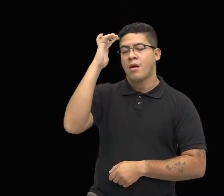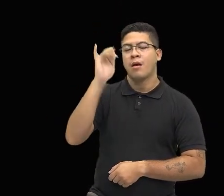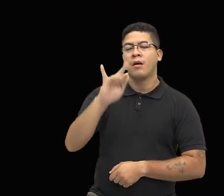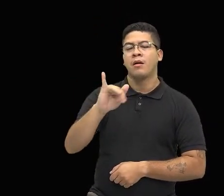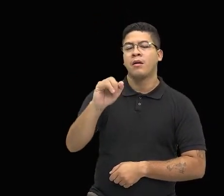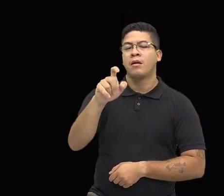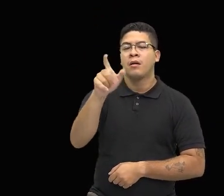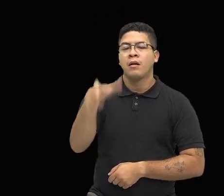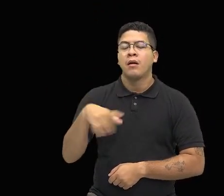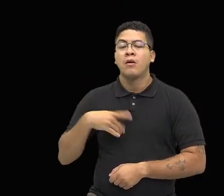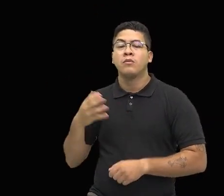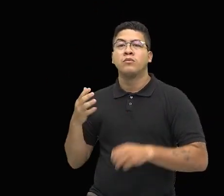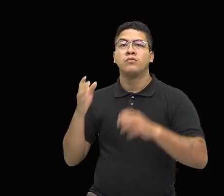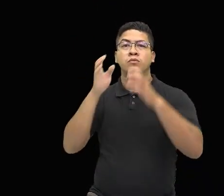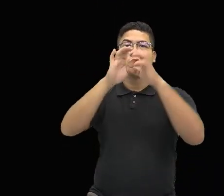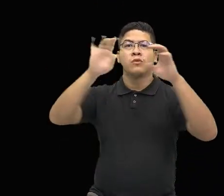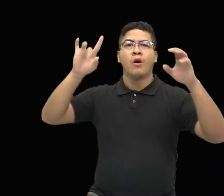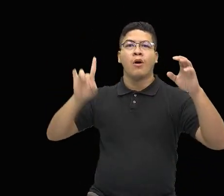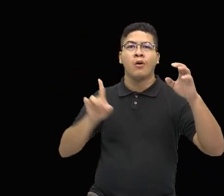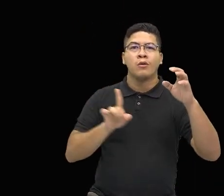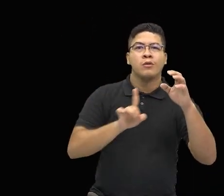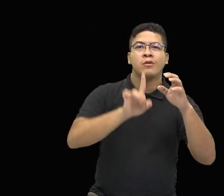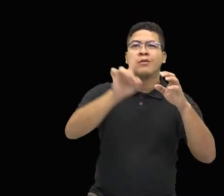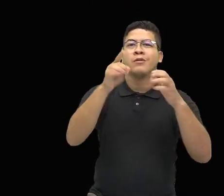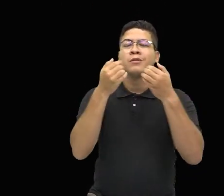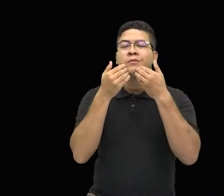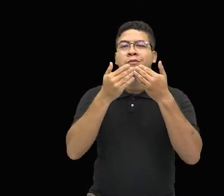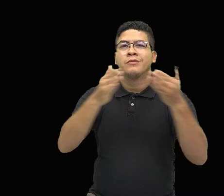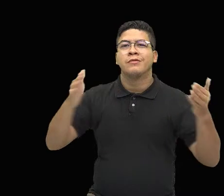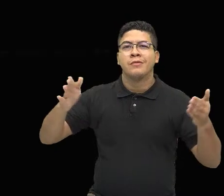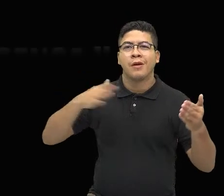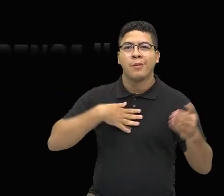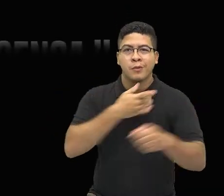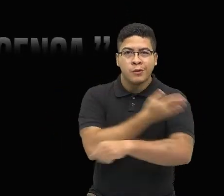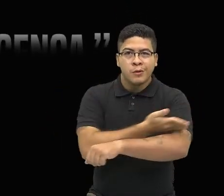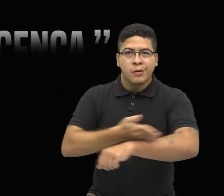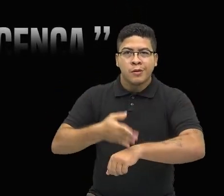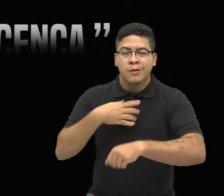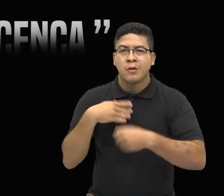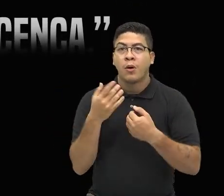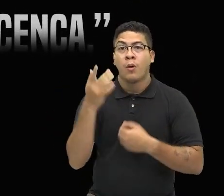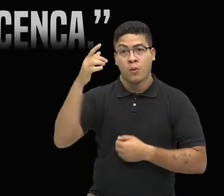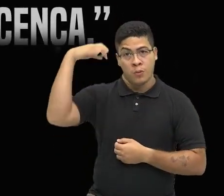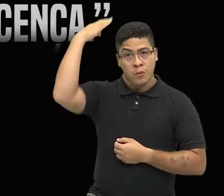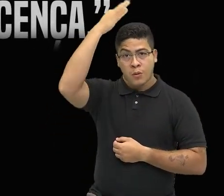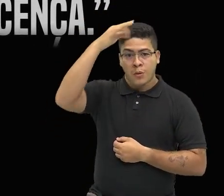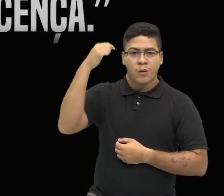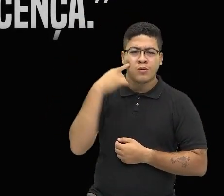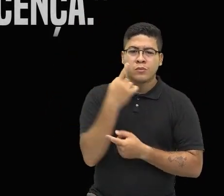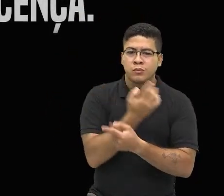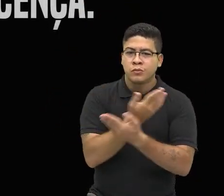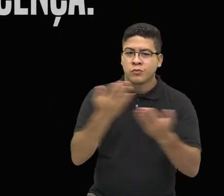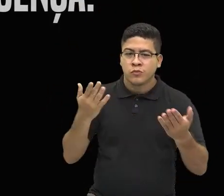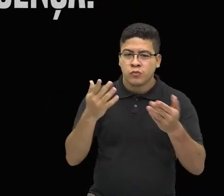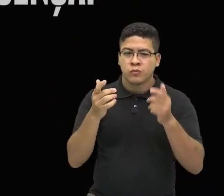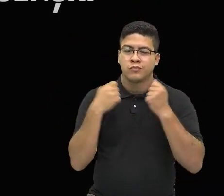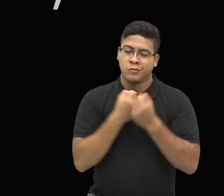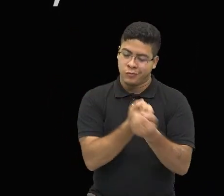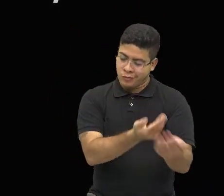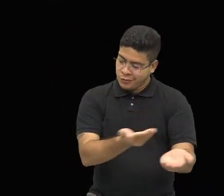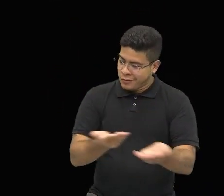no céu. Licença, meu branco. E São Pedro, bonachão. Entra,